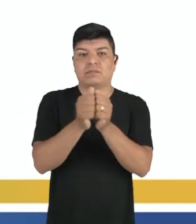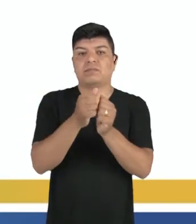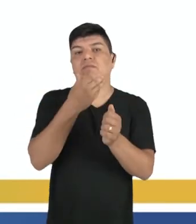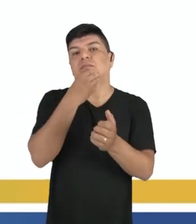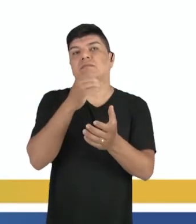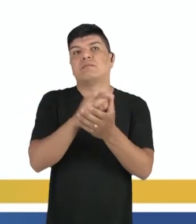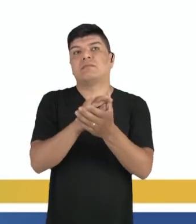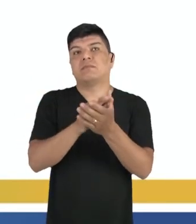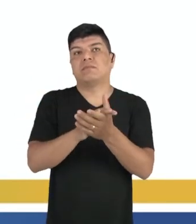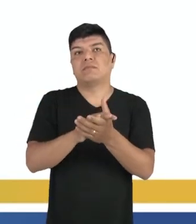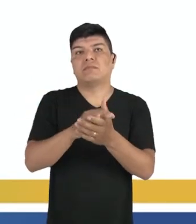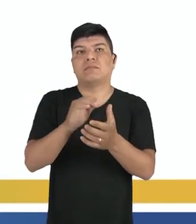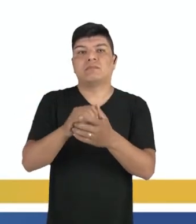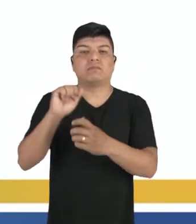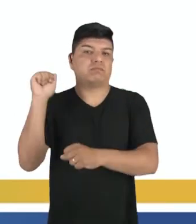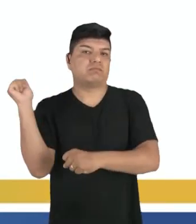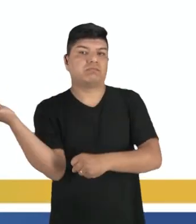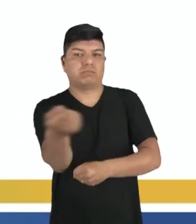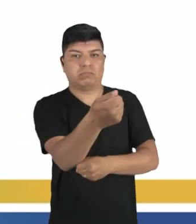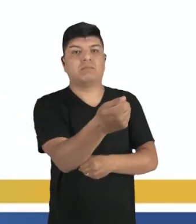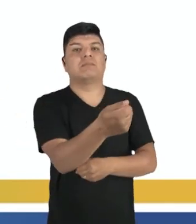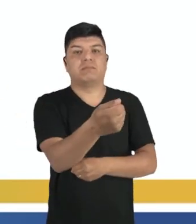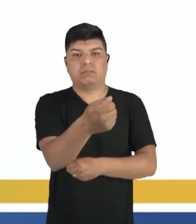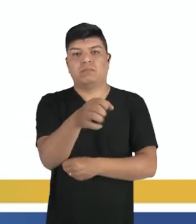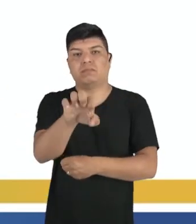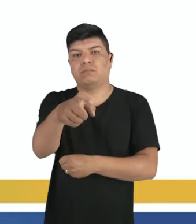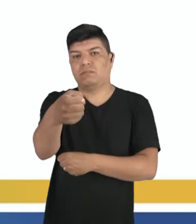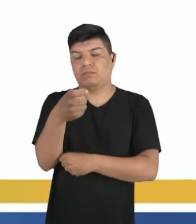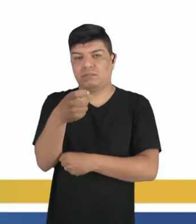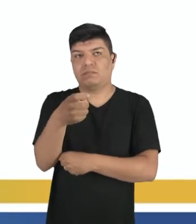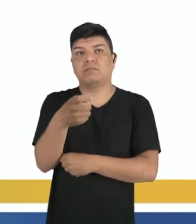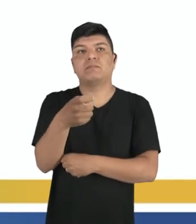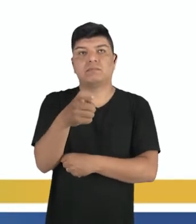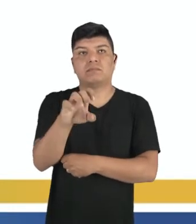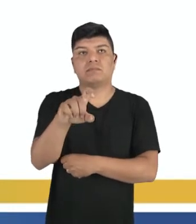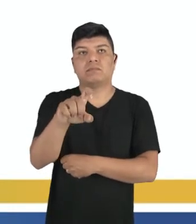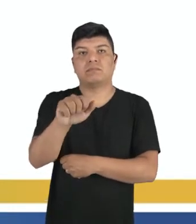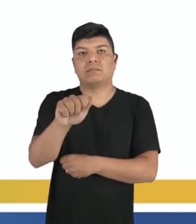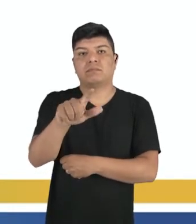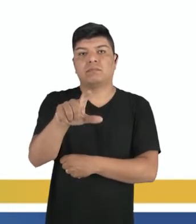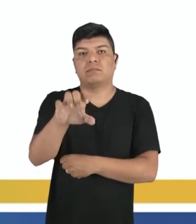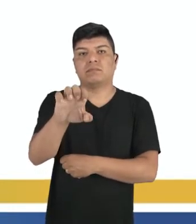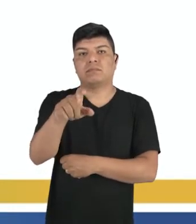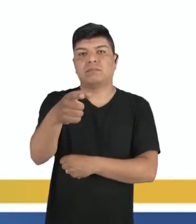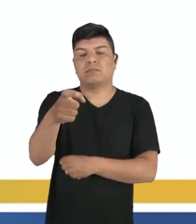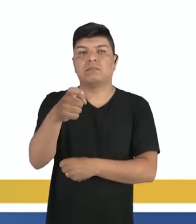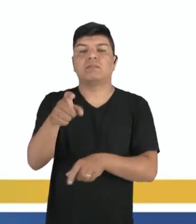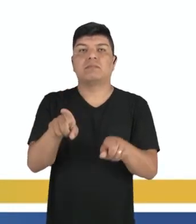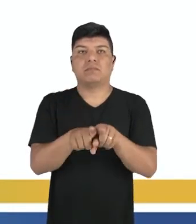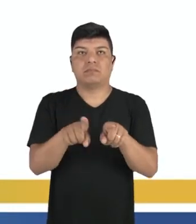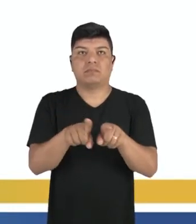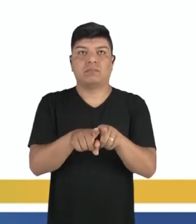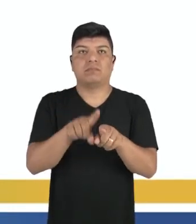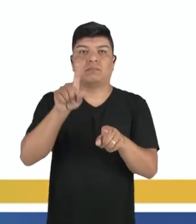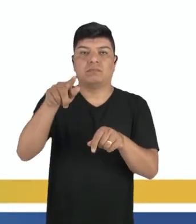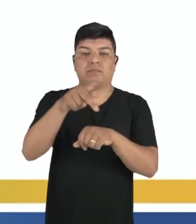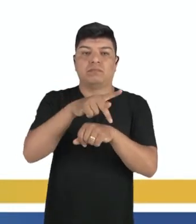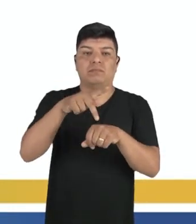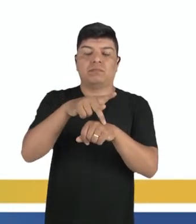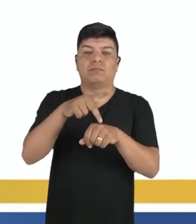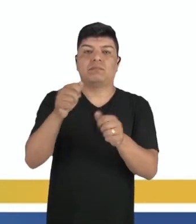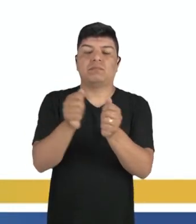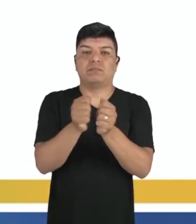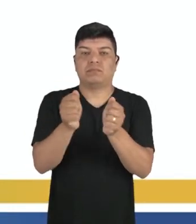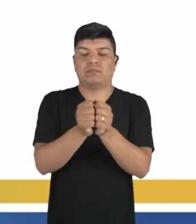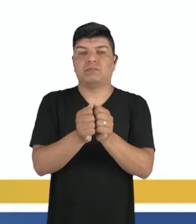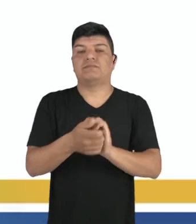esposo, ex-jugador de béisbol, Alex Rodrigues, de ascendência dominicana. Ou seja, ela estava ao lado do seu